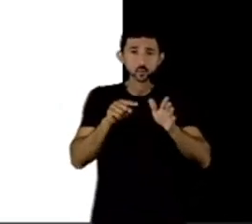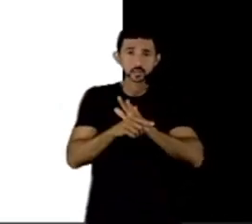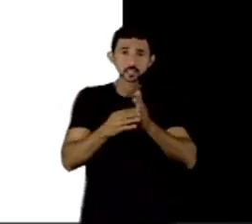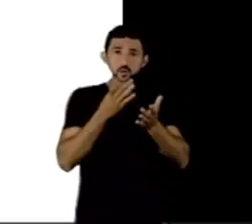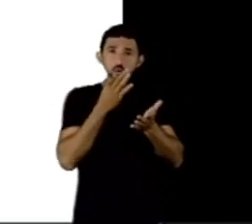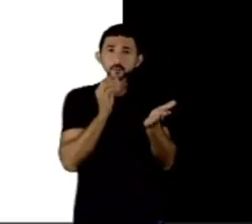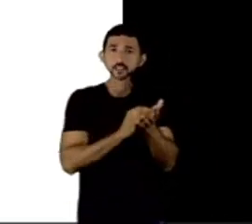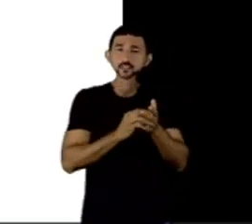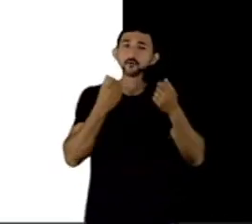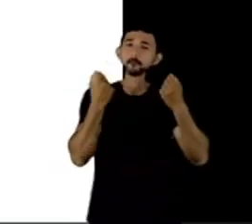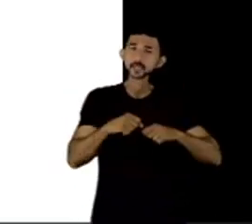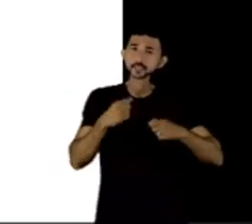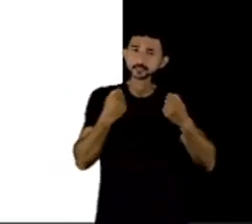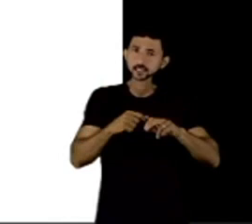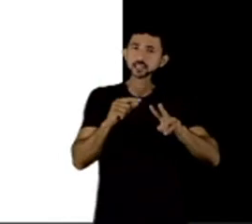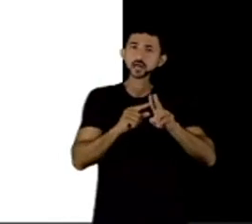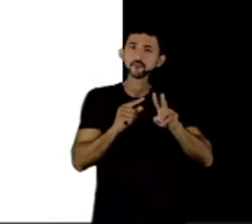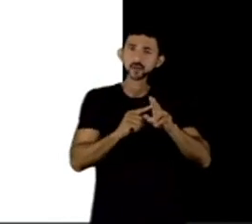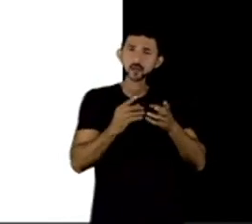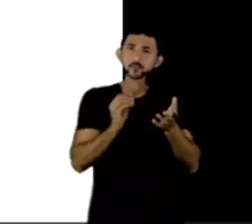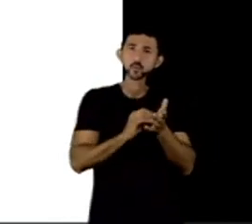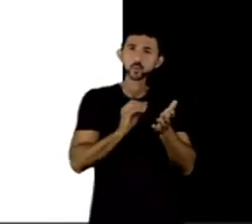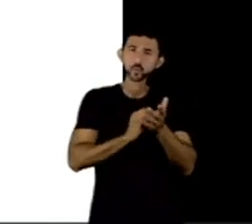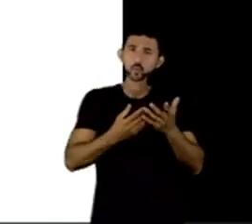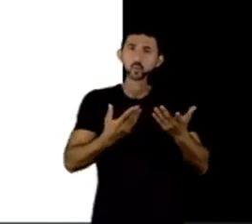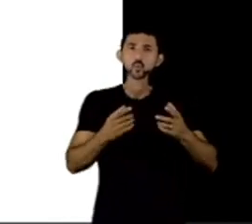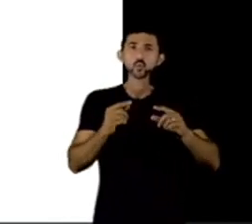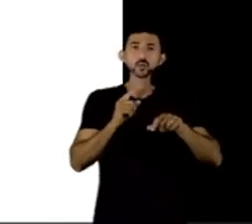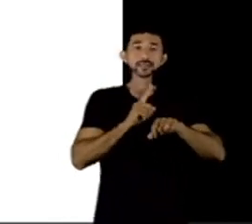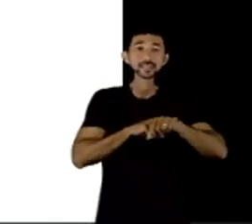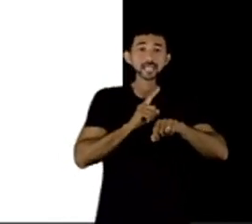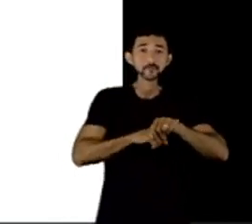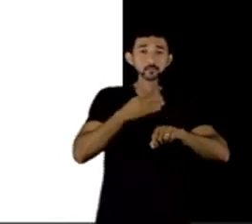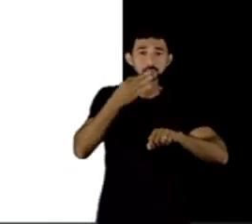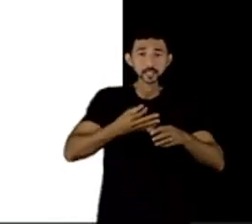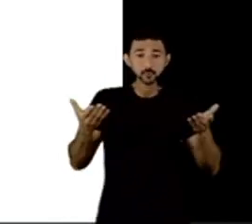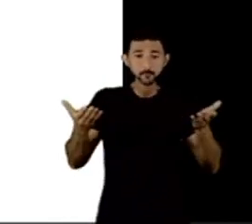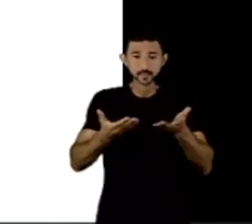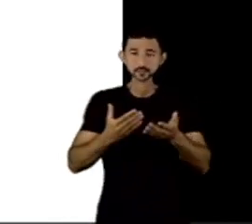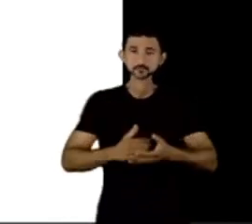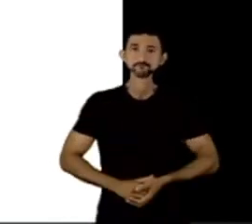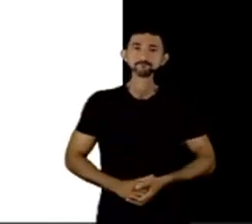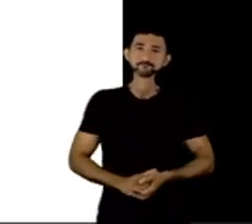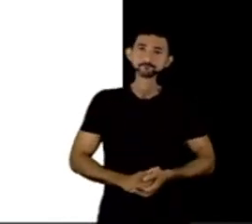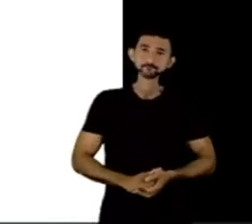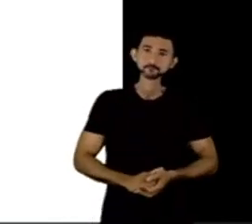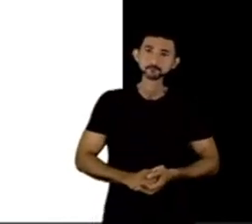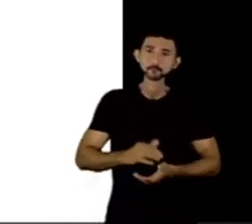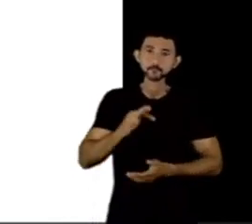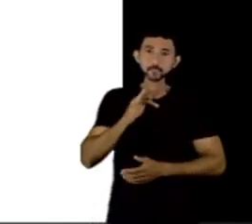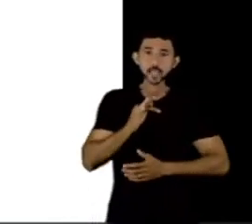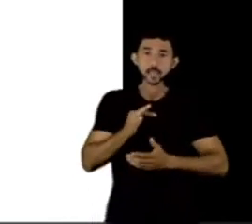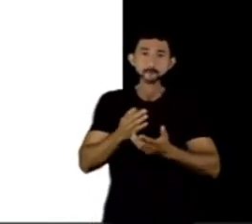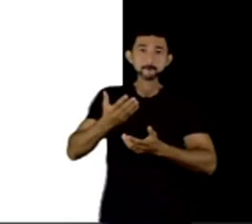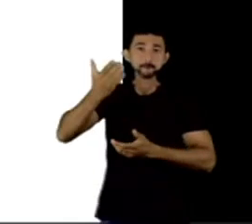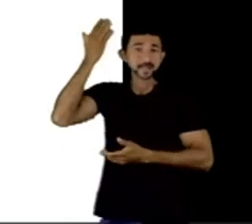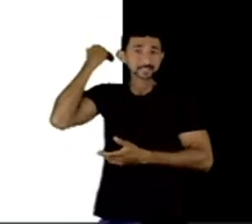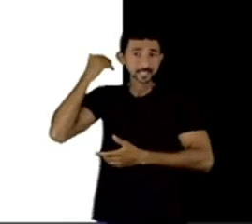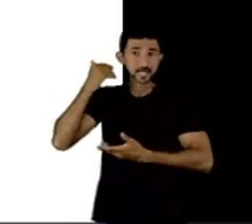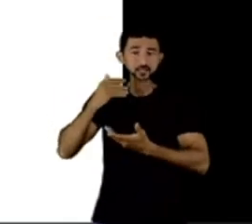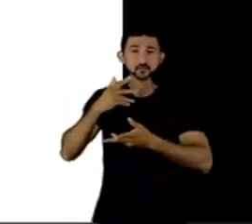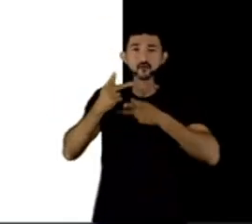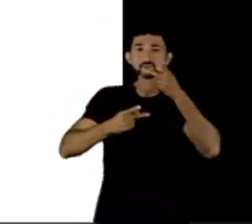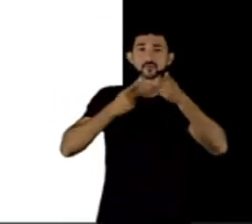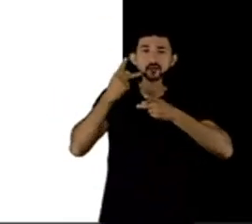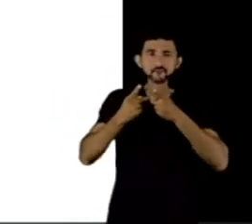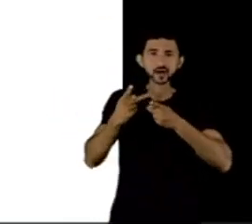os verbos eles precisam estar no presente. Passado é só quando você for